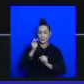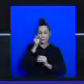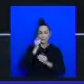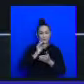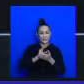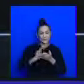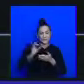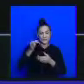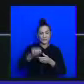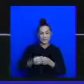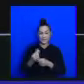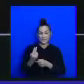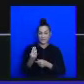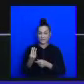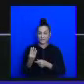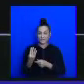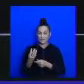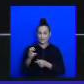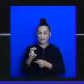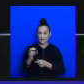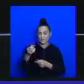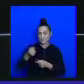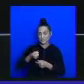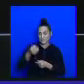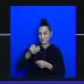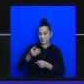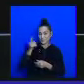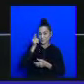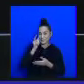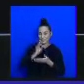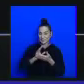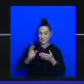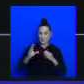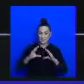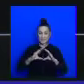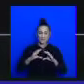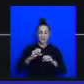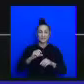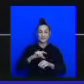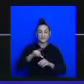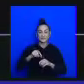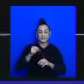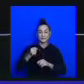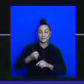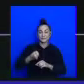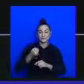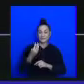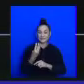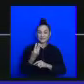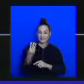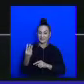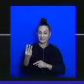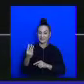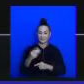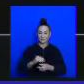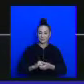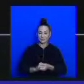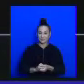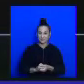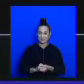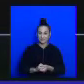levar prêmios acertando 2, 3, 4 ou 5 números. Mais uma bola sorteada, 33, número